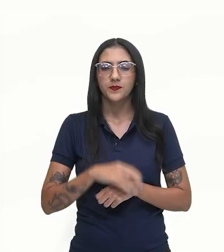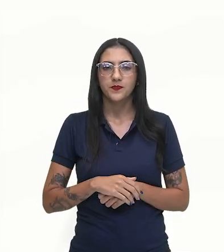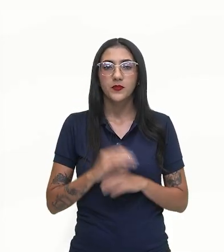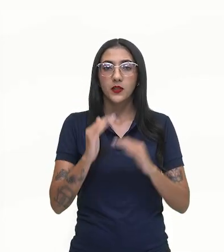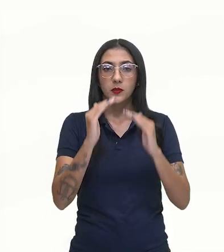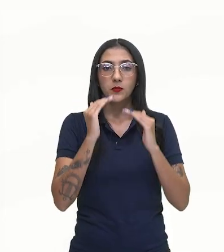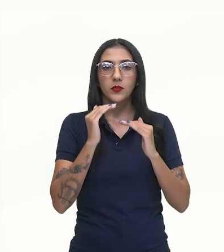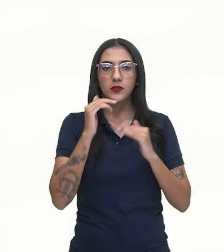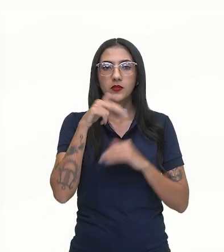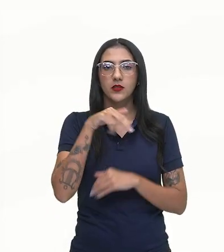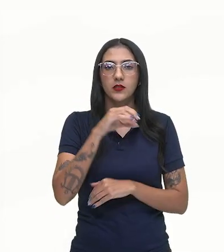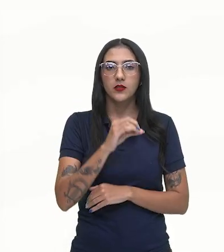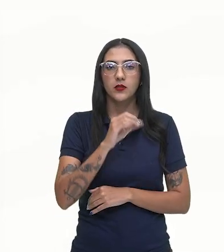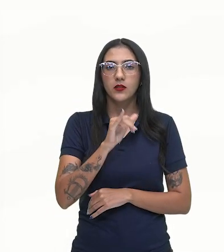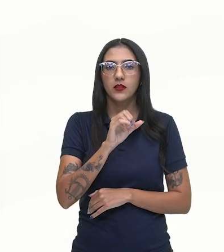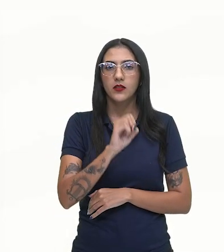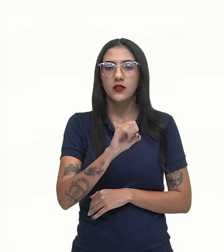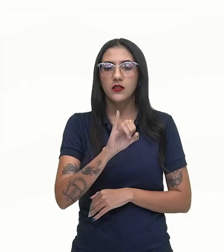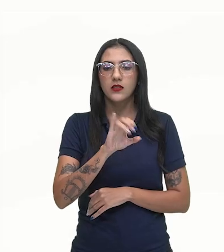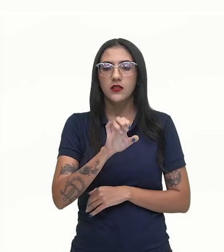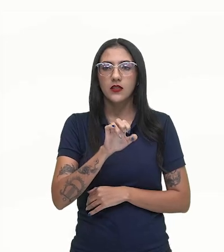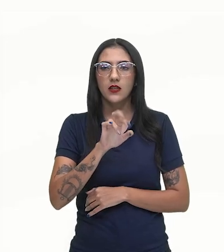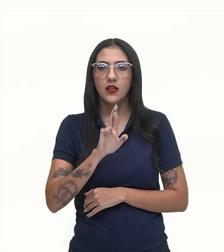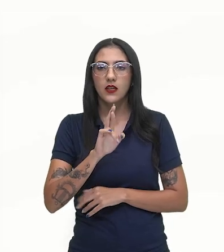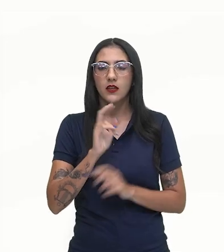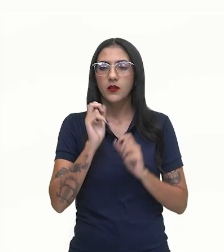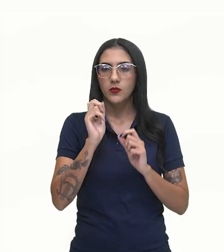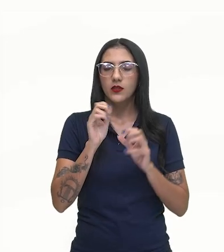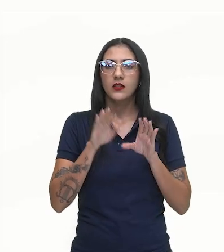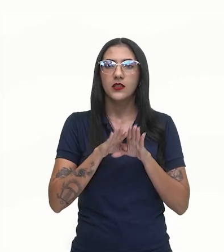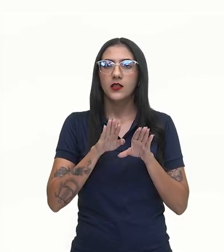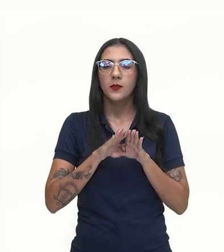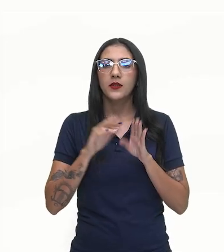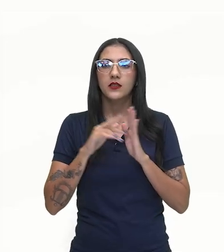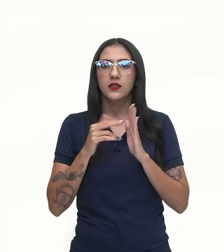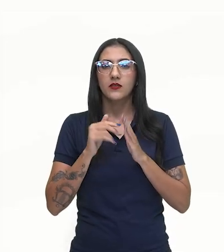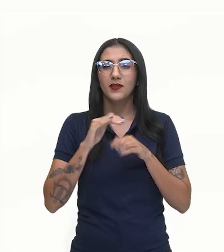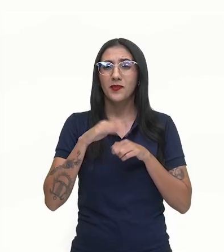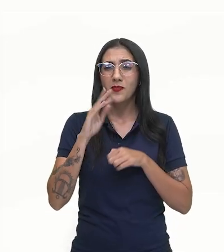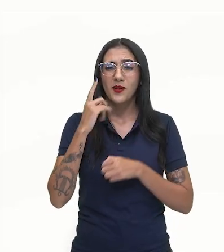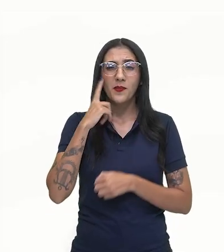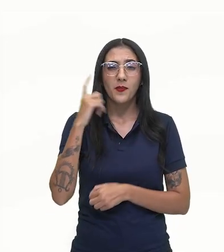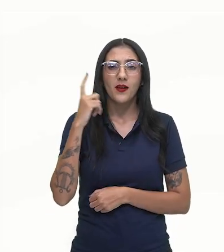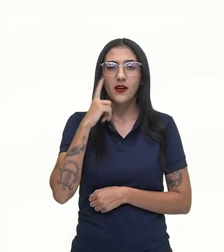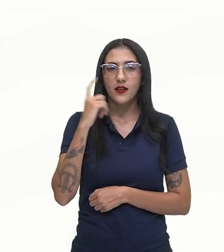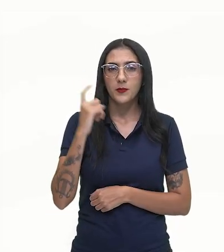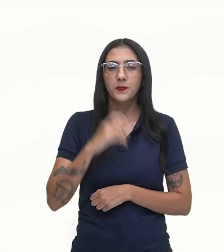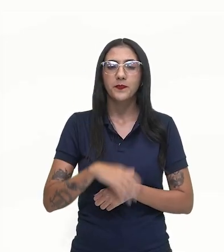Noisier, nós já vimos, né? Noisier é mais barulhento. E